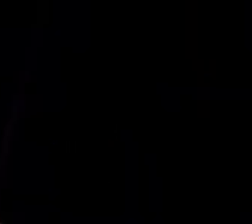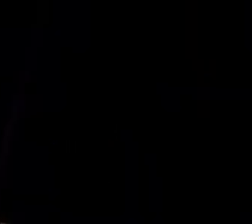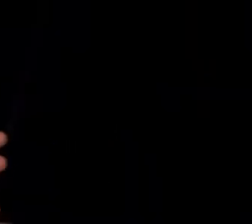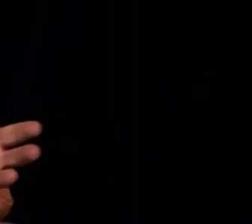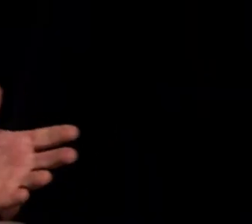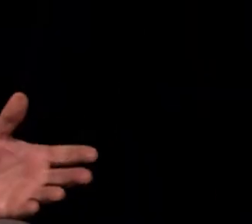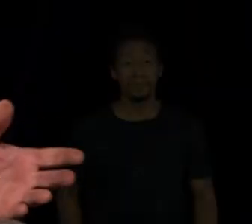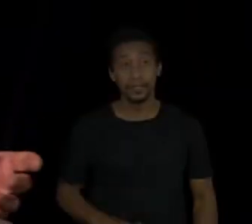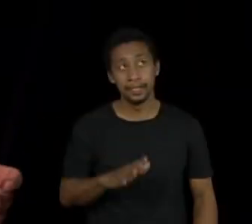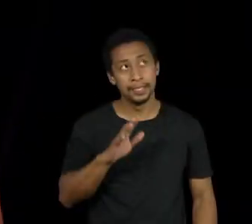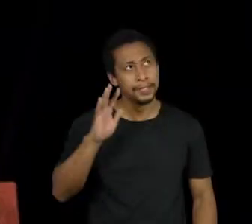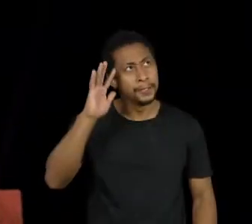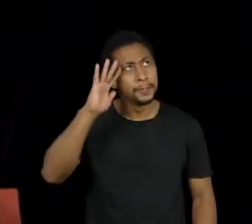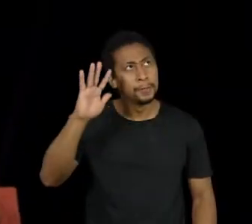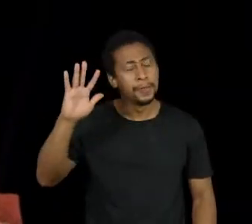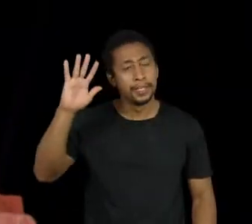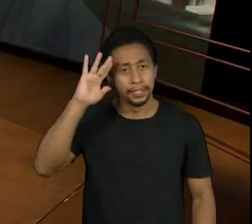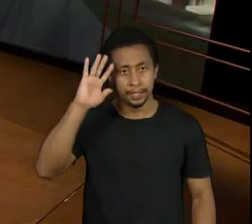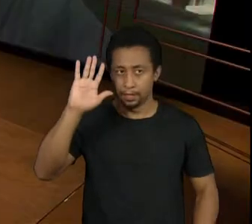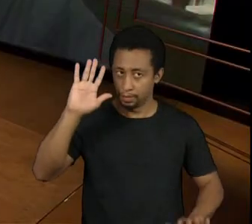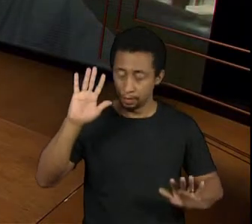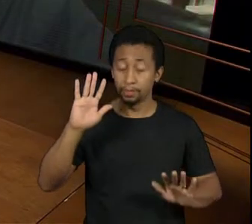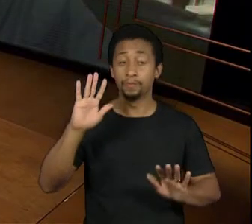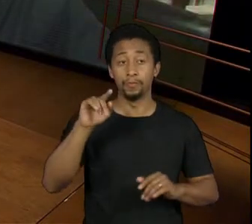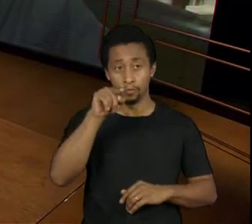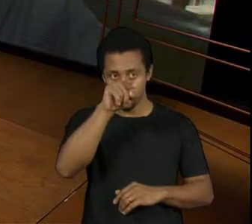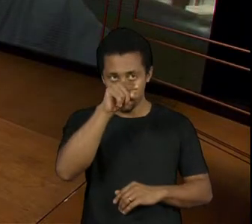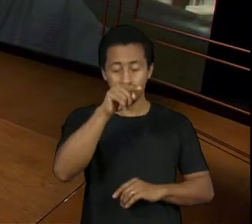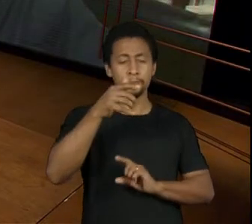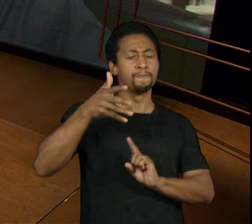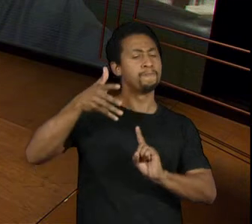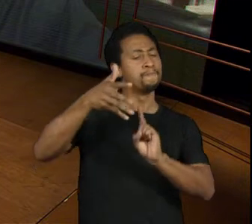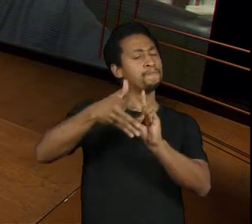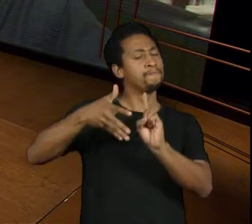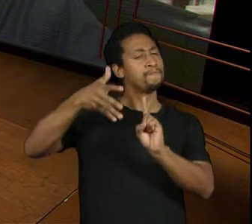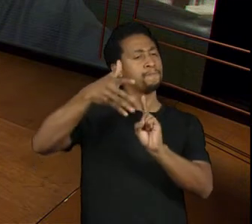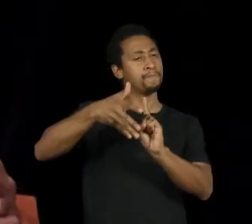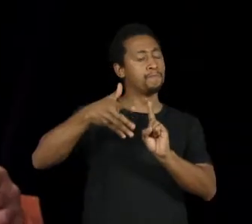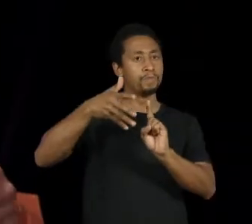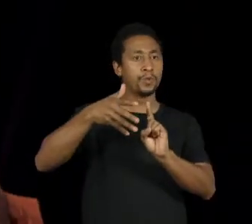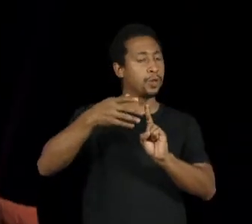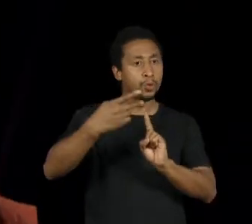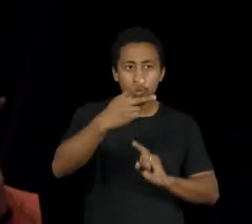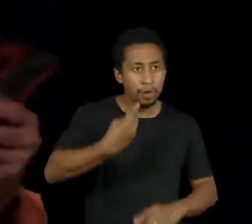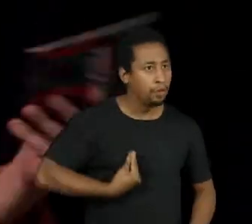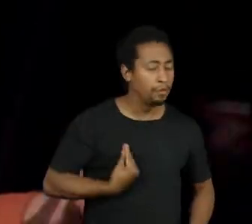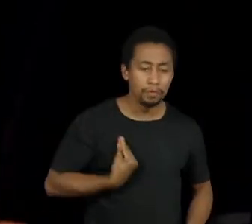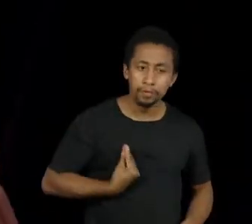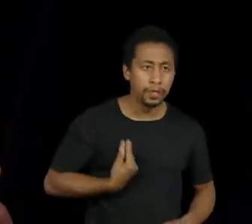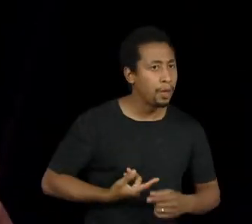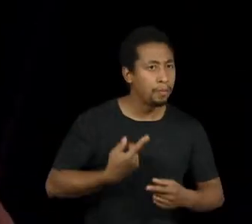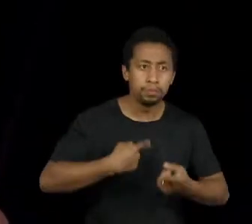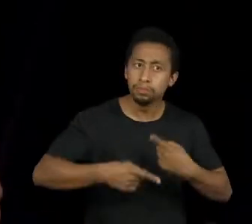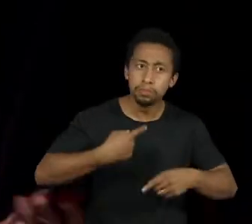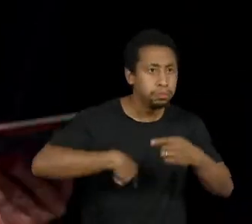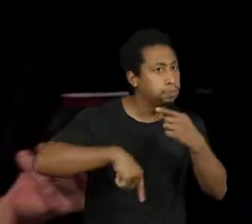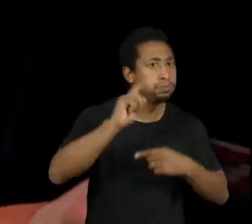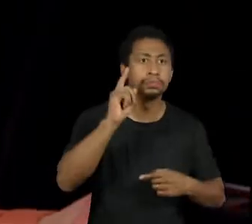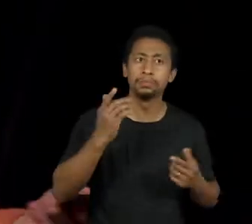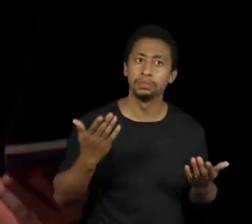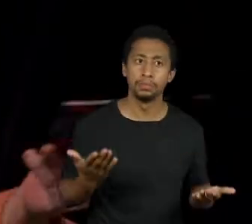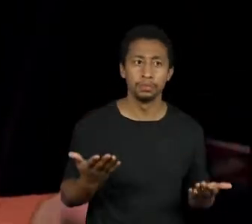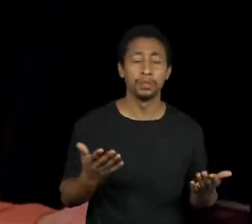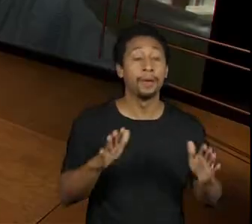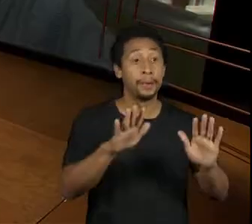A gente imagina que o seminário deve ter sido uma mudança radical na sua vida, né? E, por outro lado, é lá que você